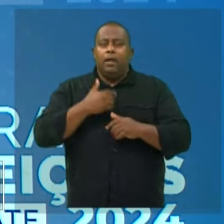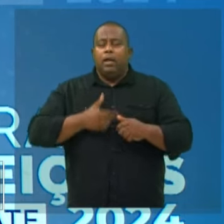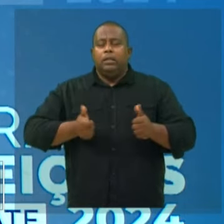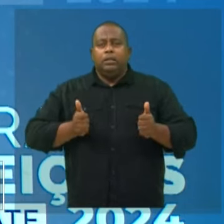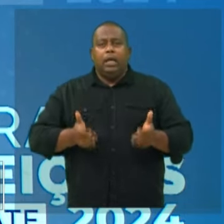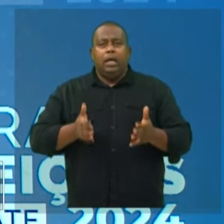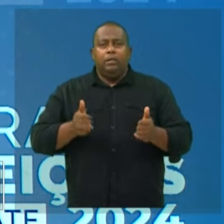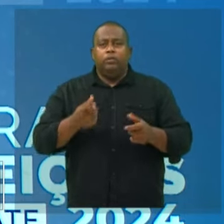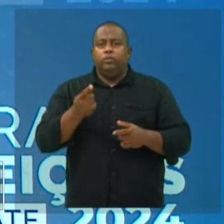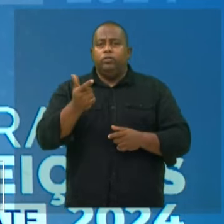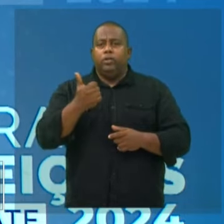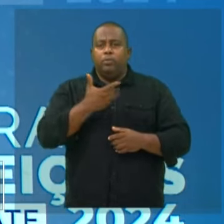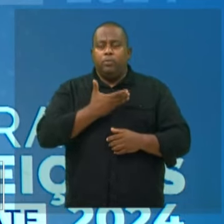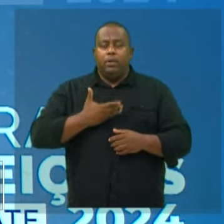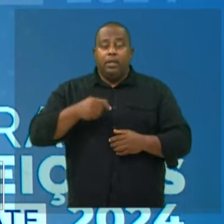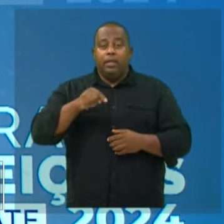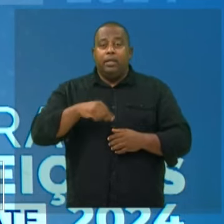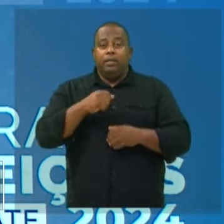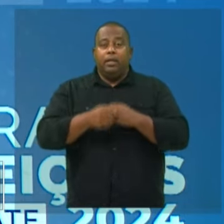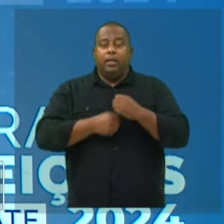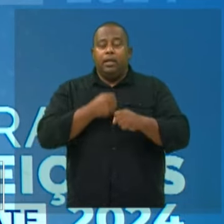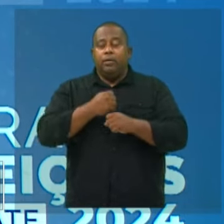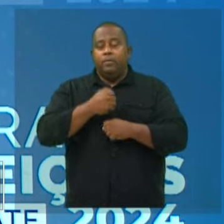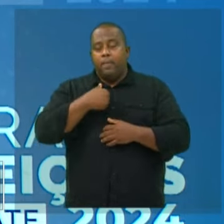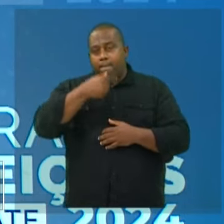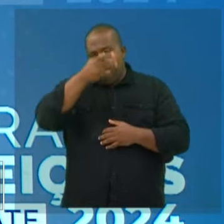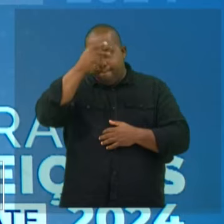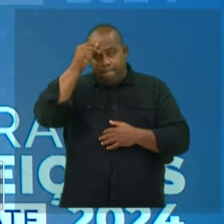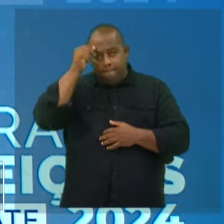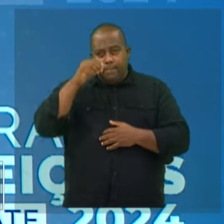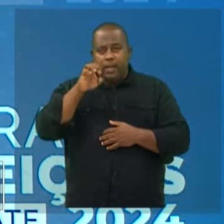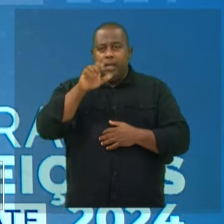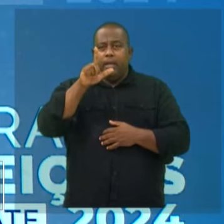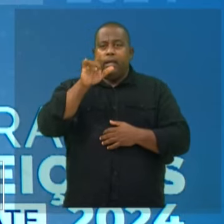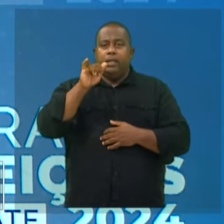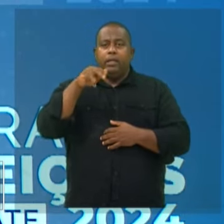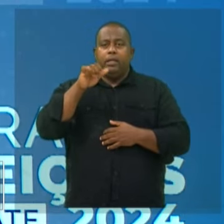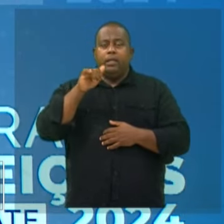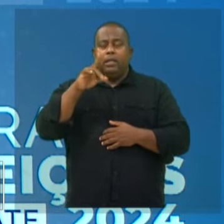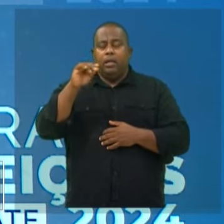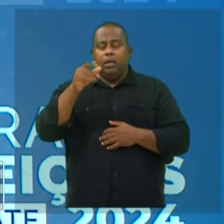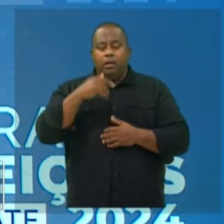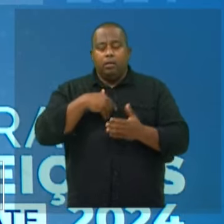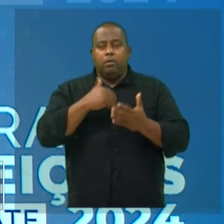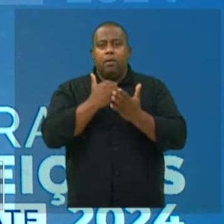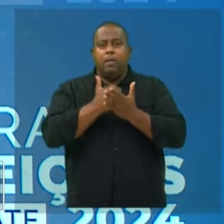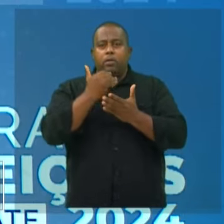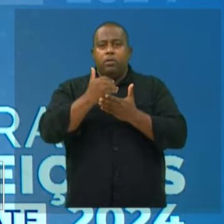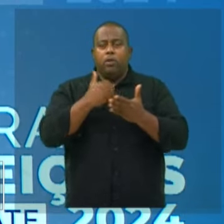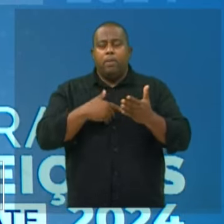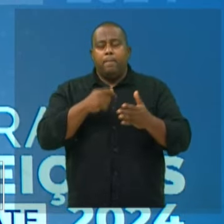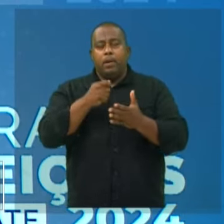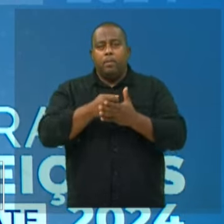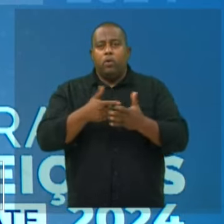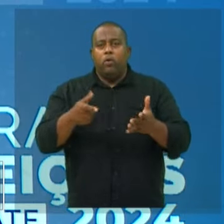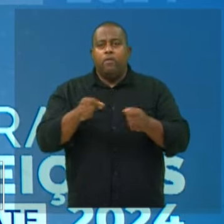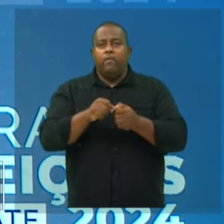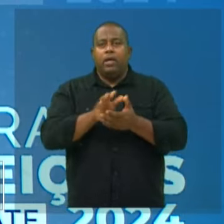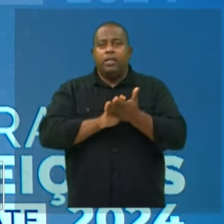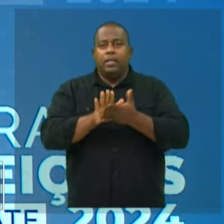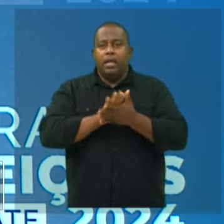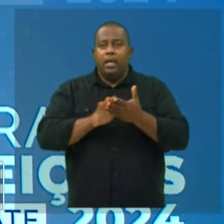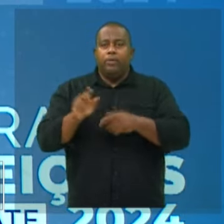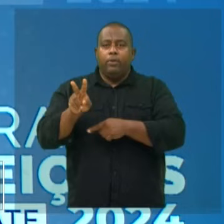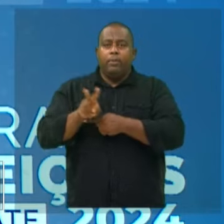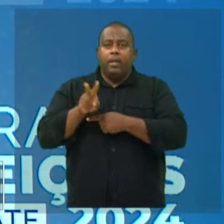dinheiro público só esse ano o prefeito Elinaldo inflou a folha de pagamento de tal forma que hoje ele não faz nada se não for com